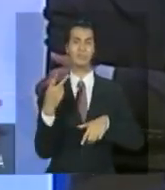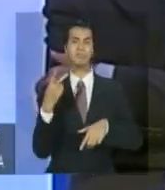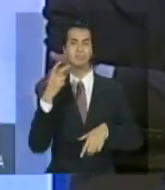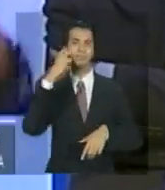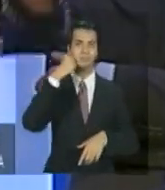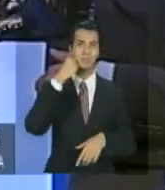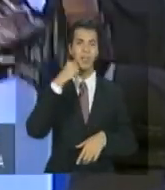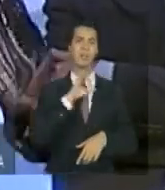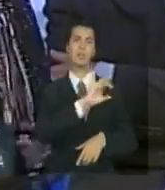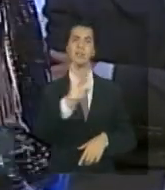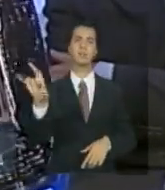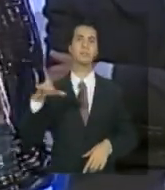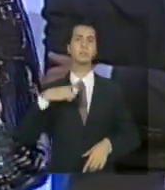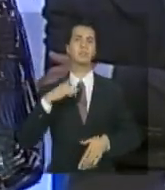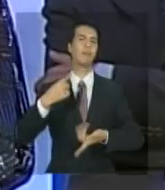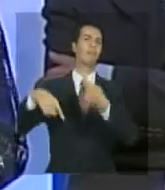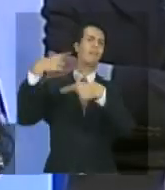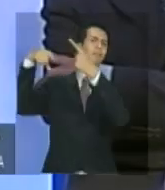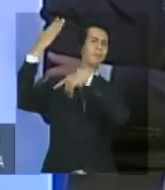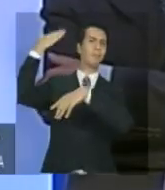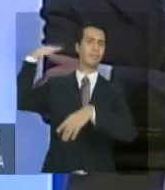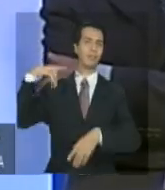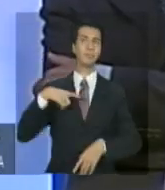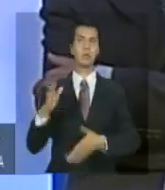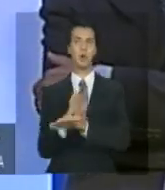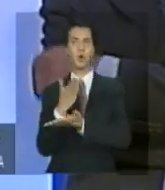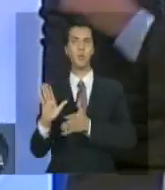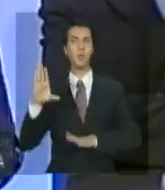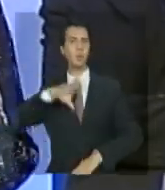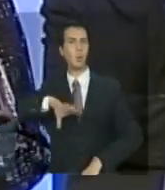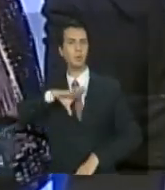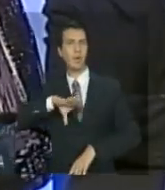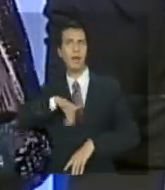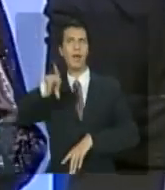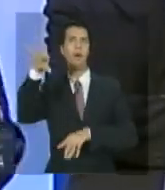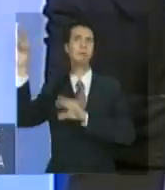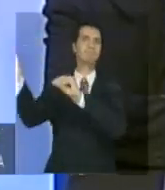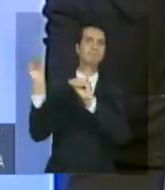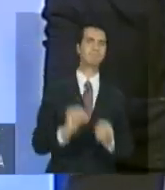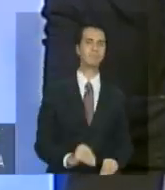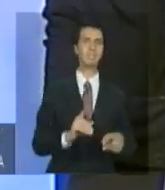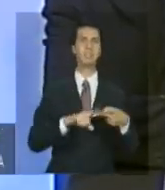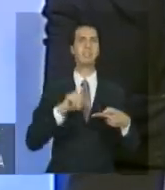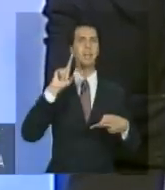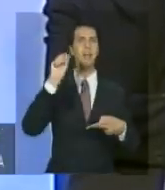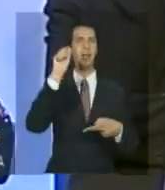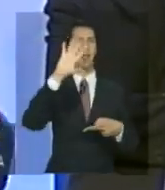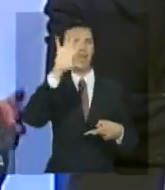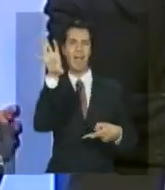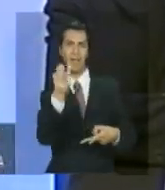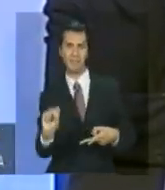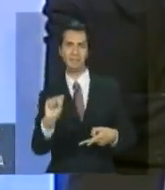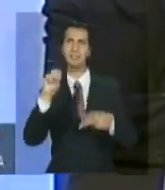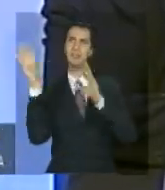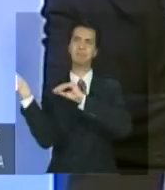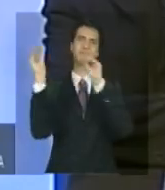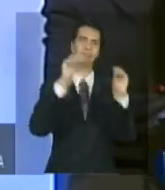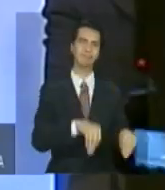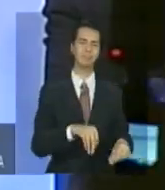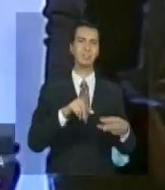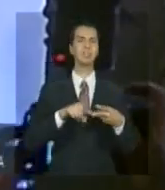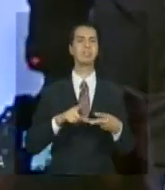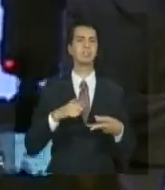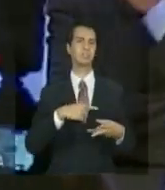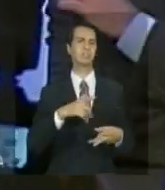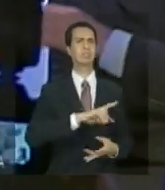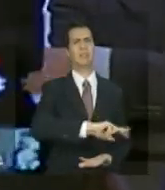origem, tem os portugueses, tem os africanos, nós temos pessoas das mais diferentes